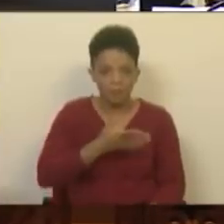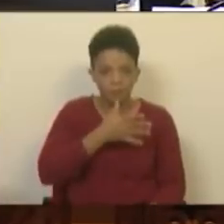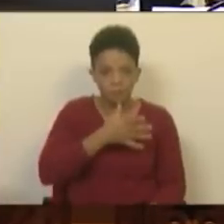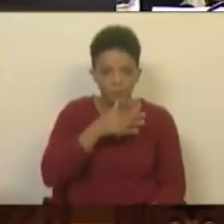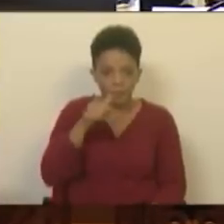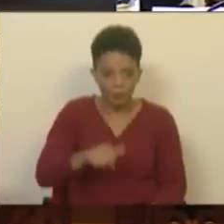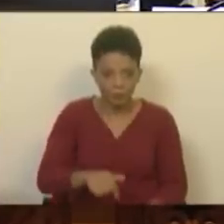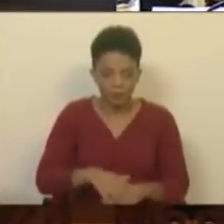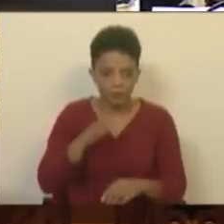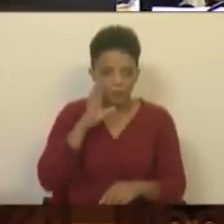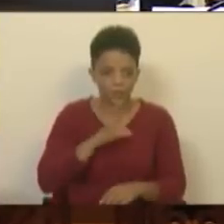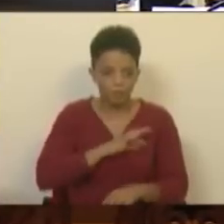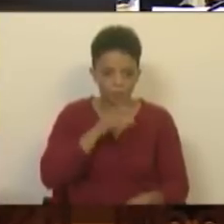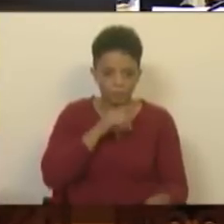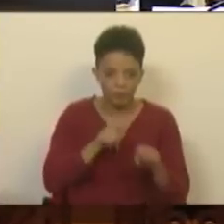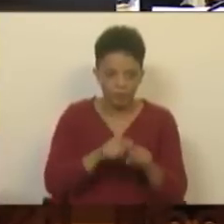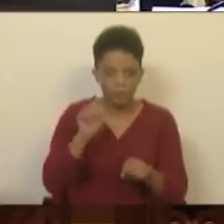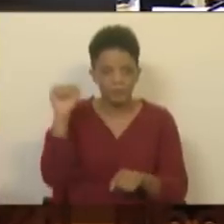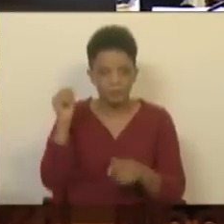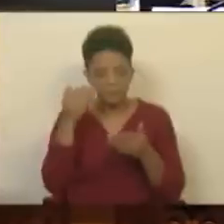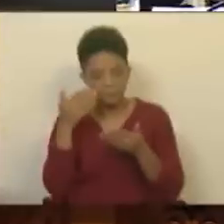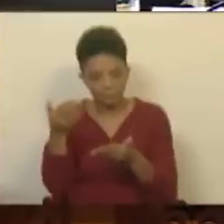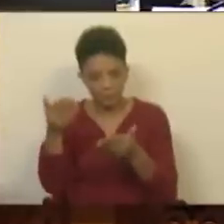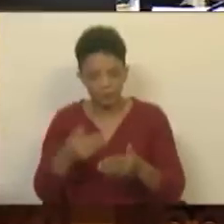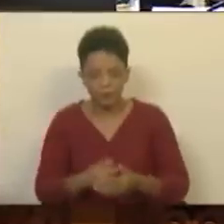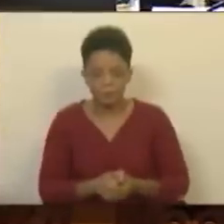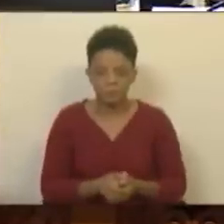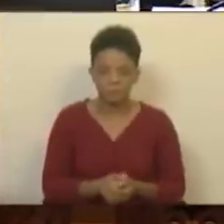intervir hoje senhor deputada Paula Santos